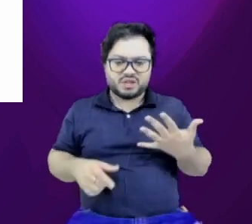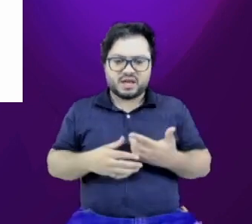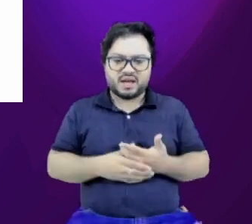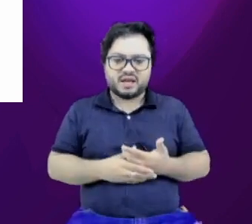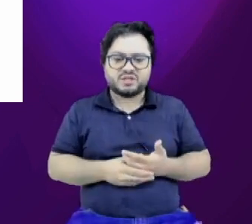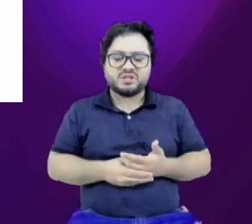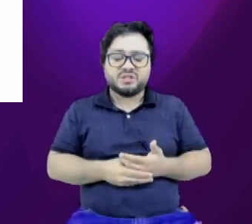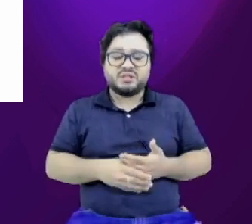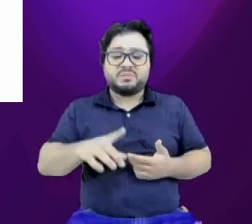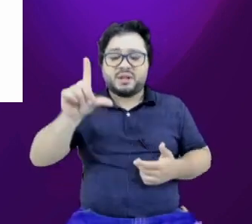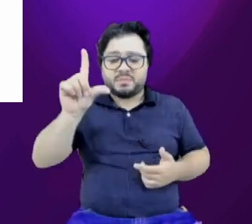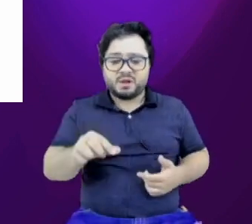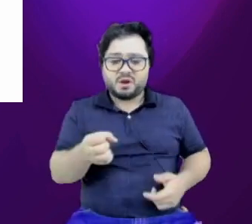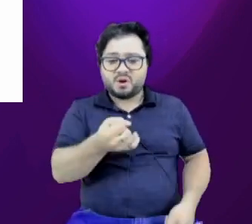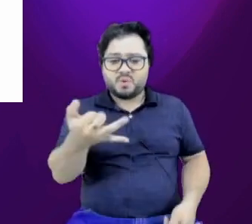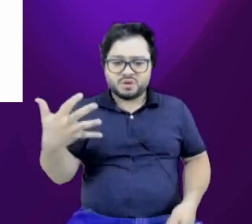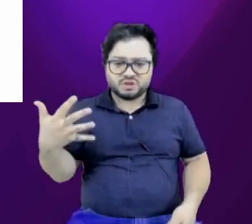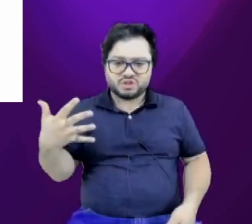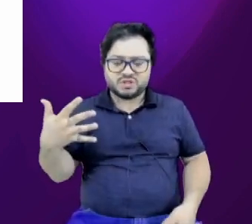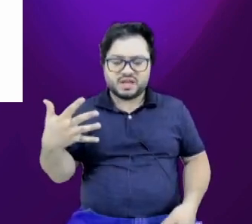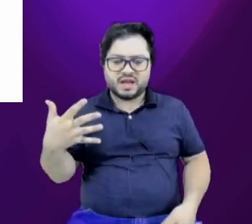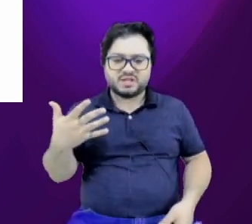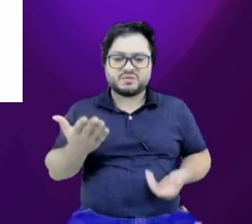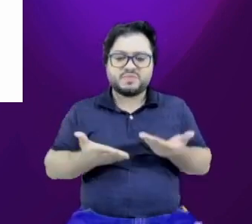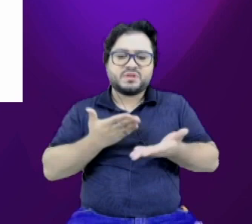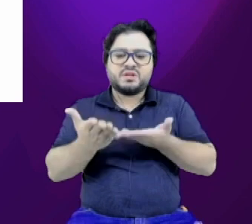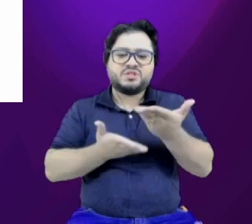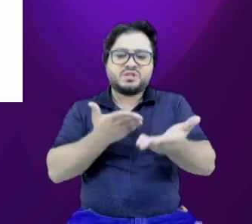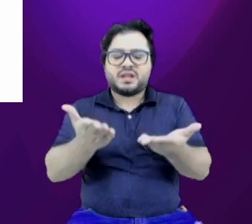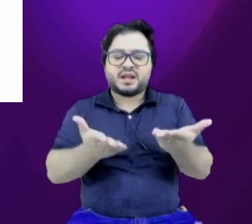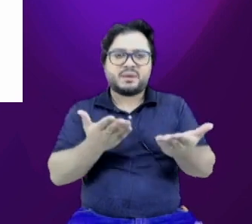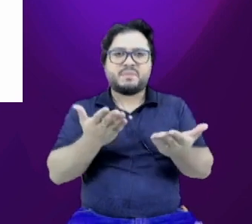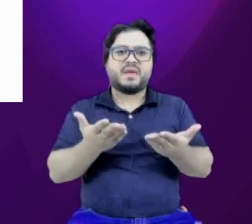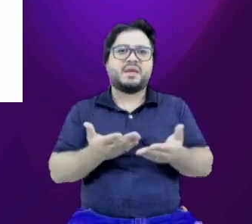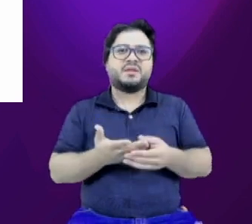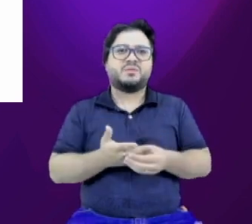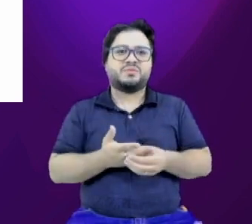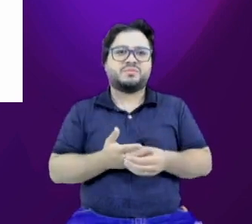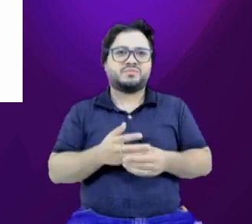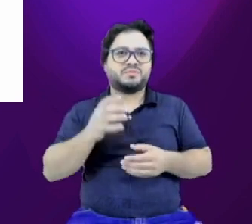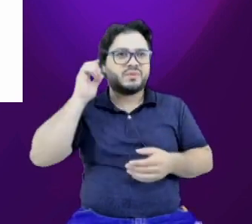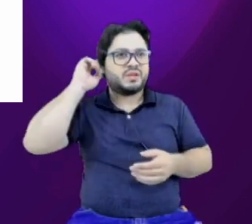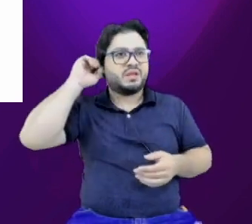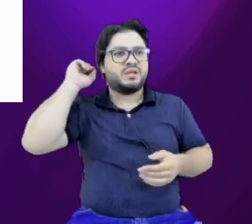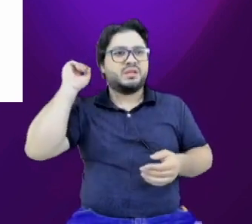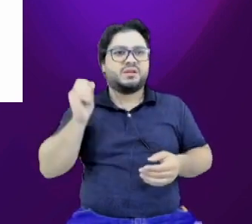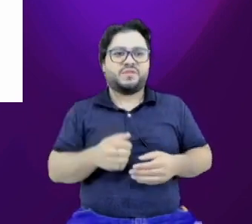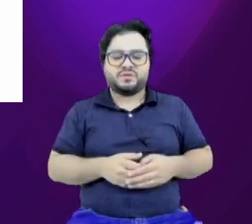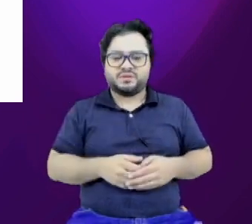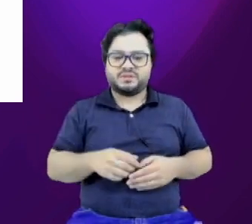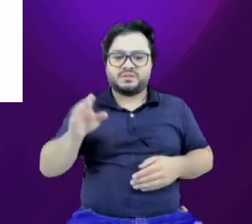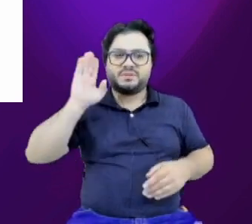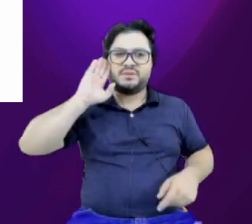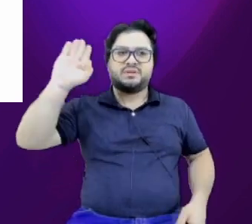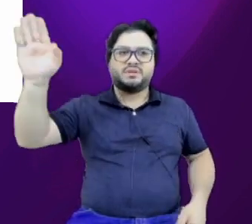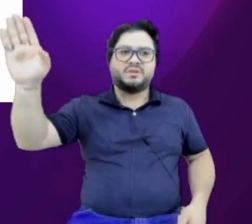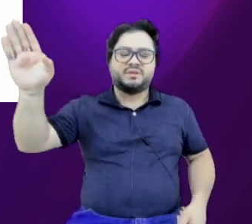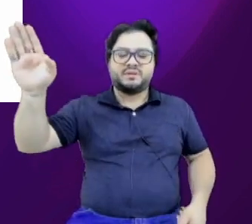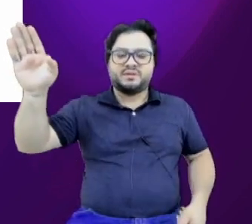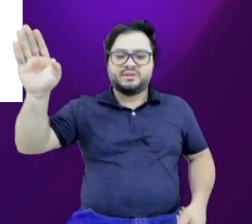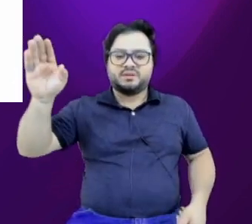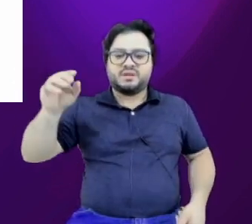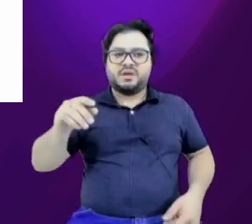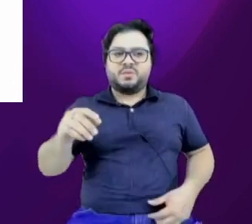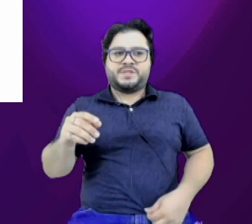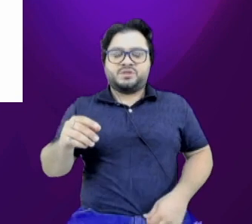menor quantidade de tratamentos, de terapias, quando se fala em pulmão, principalmente em